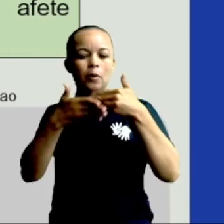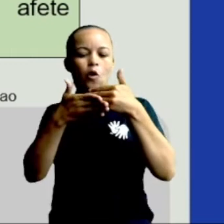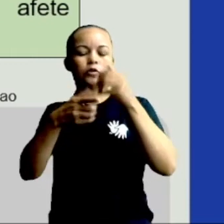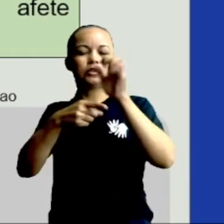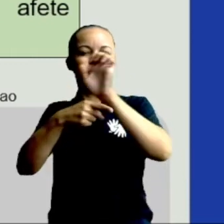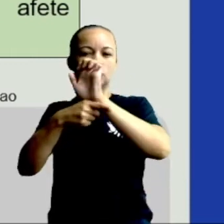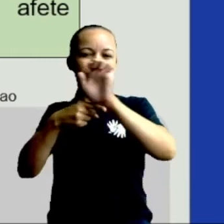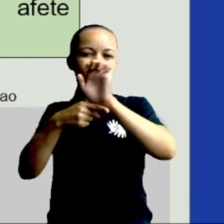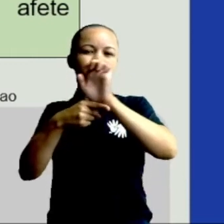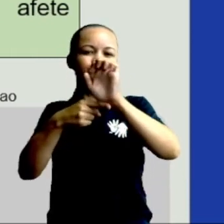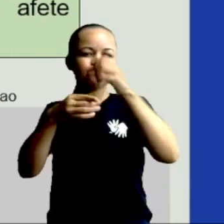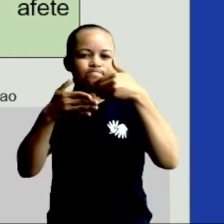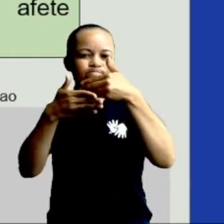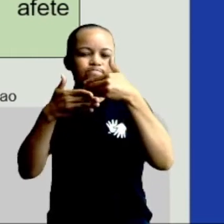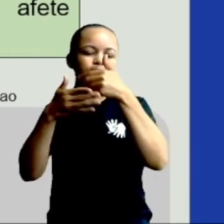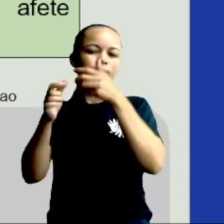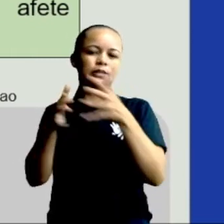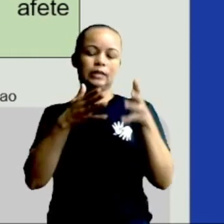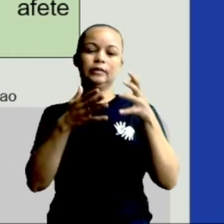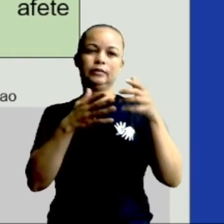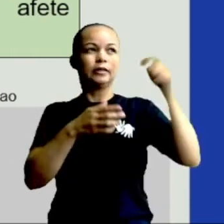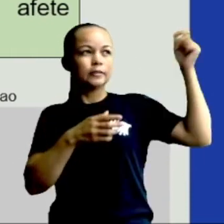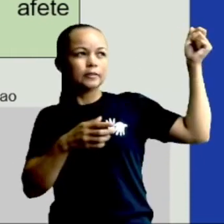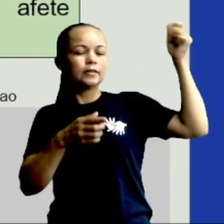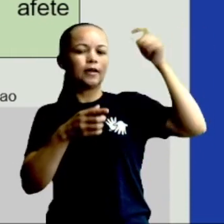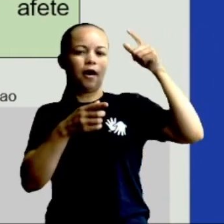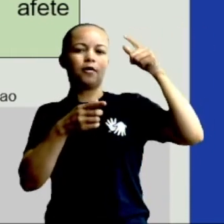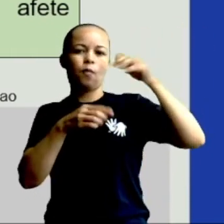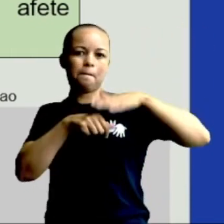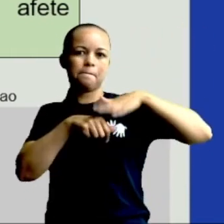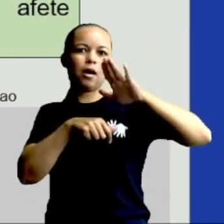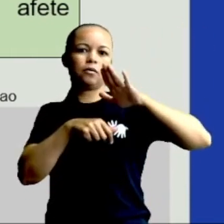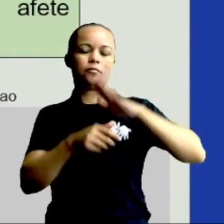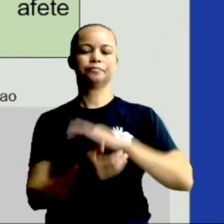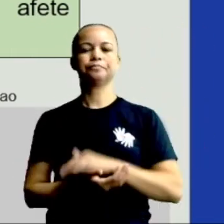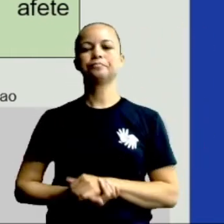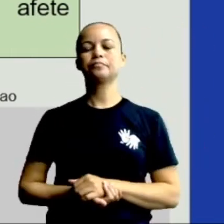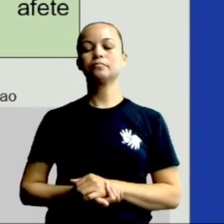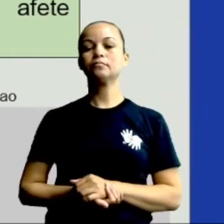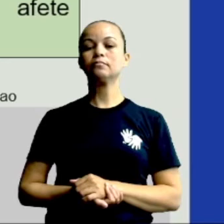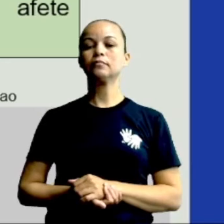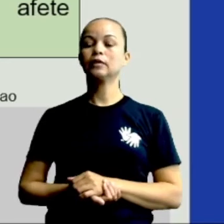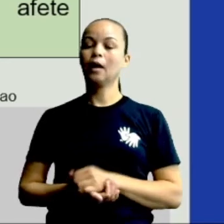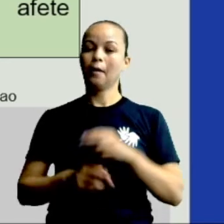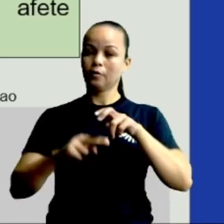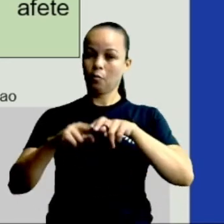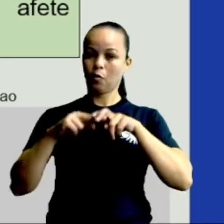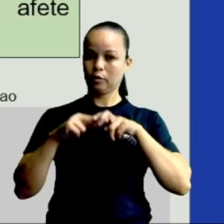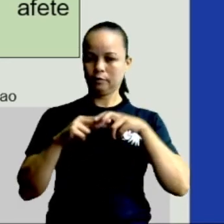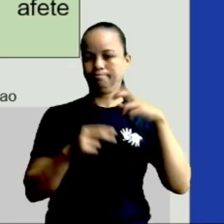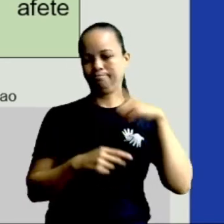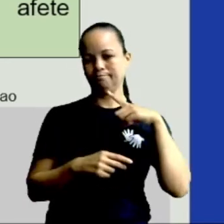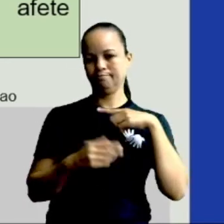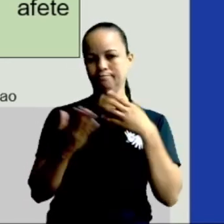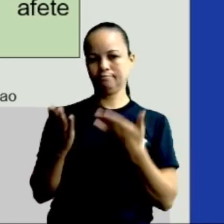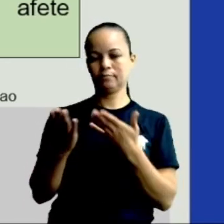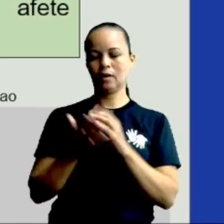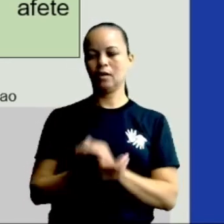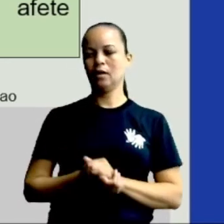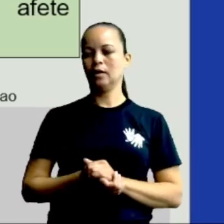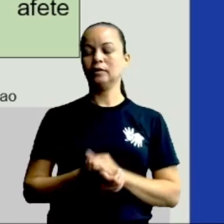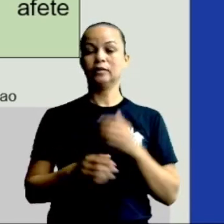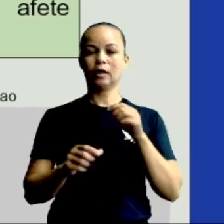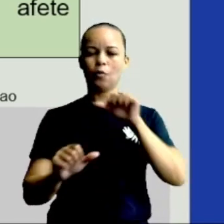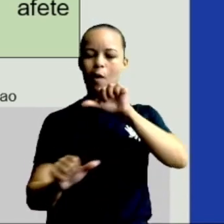que é onde a incidência de raios solares é maior, tá certo? E aí por isso que tem, Aí o fato, que ao longo